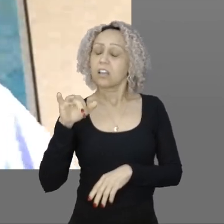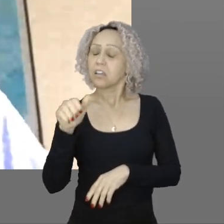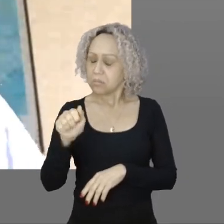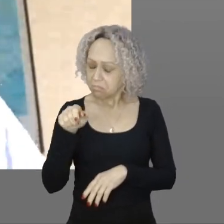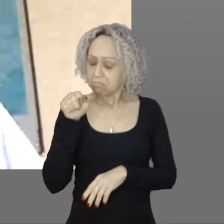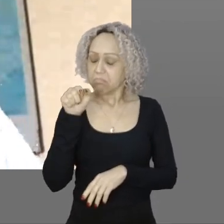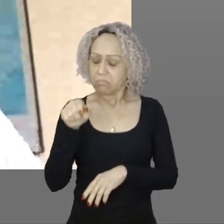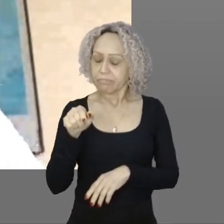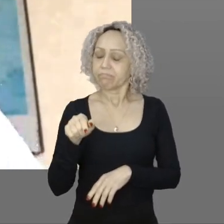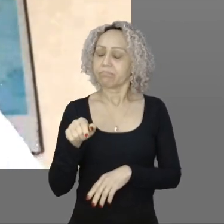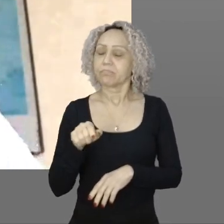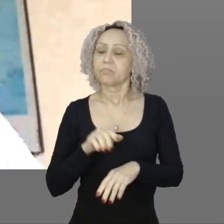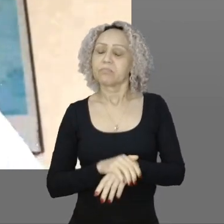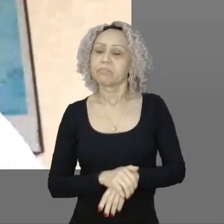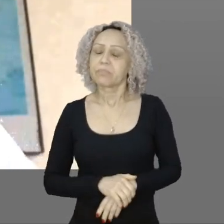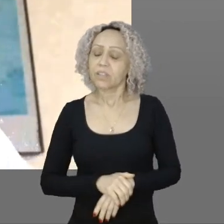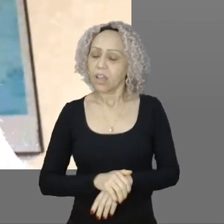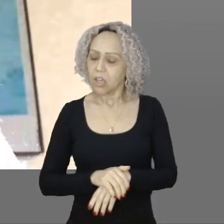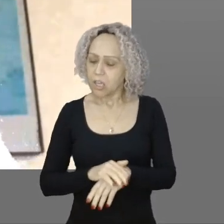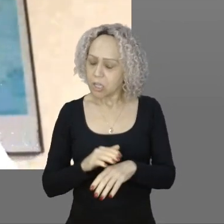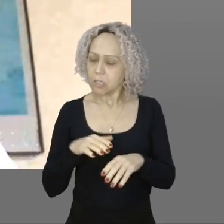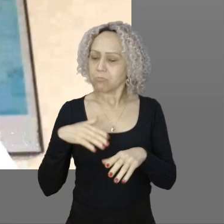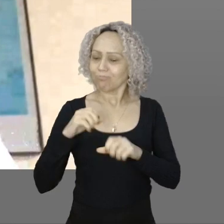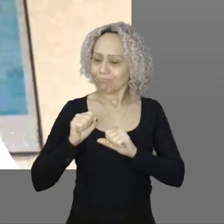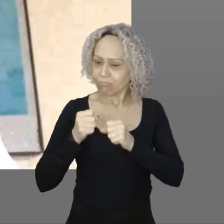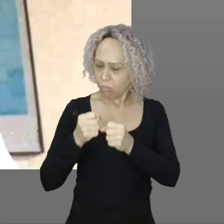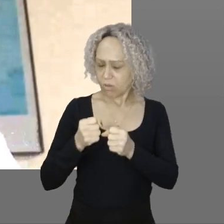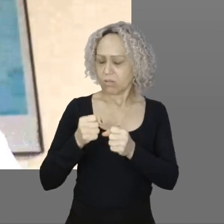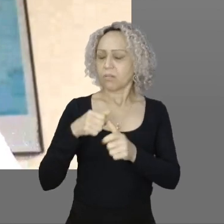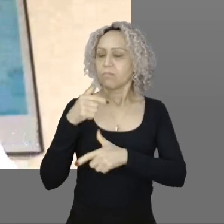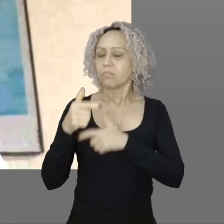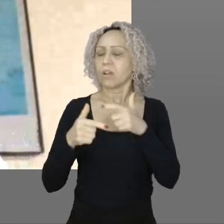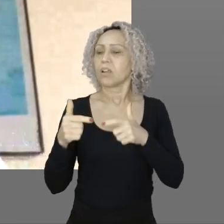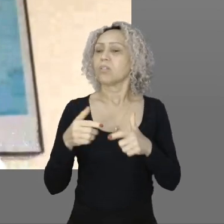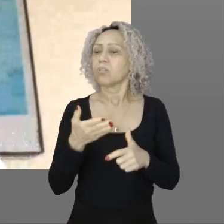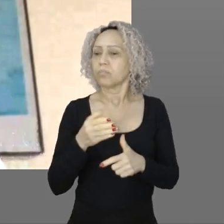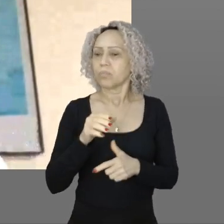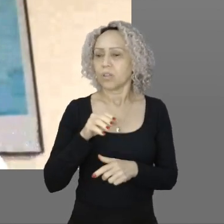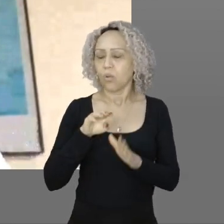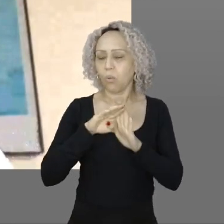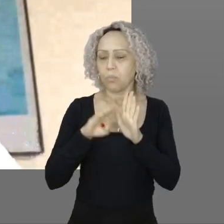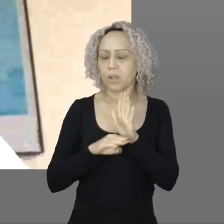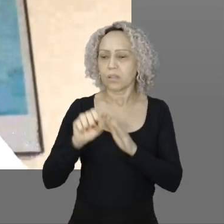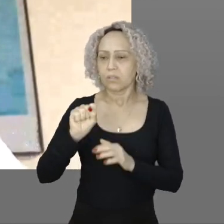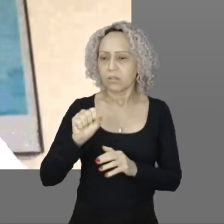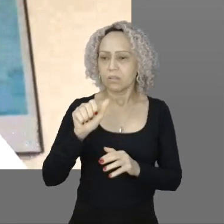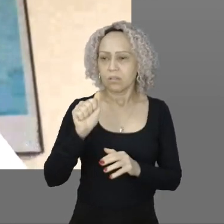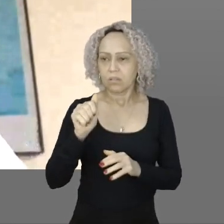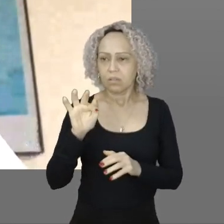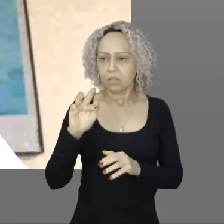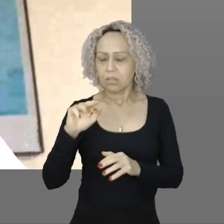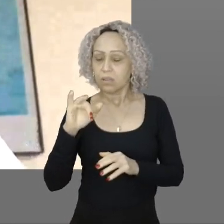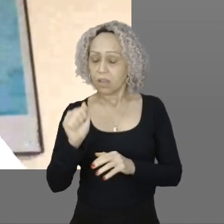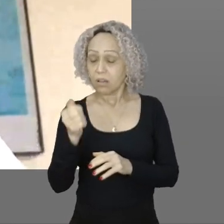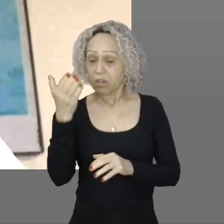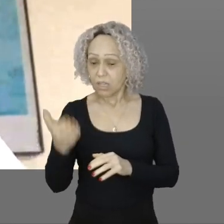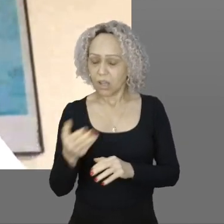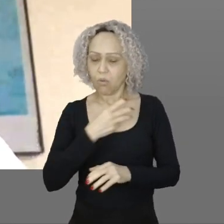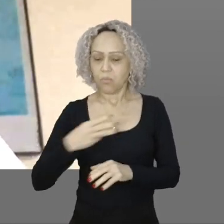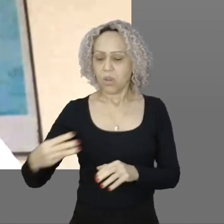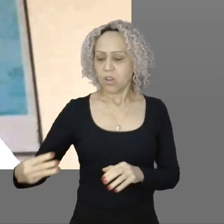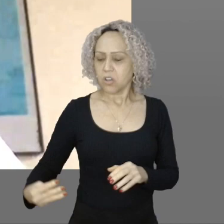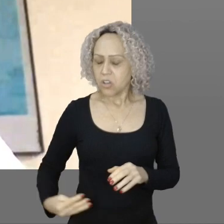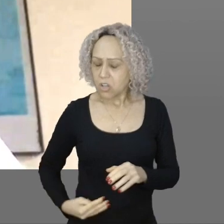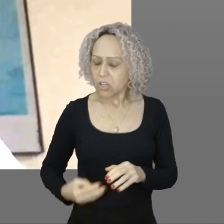próprio ministério foi abandonado. Fecharam o Ministério da Agricultura Familiar e, sob a liderança do ministro Paulo Teixeira, nós